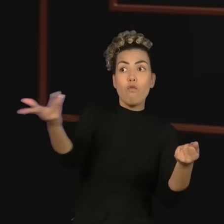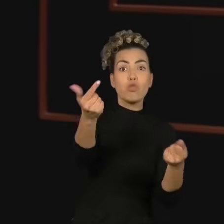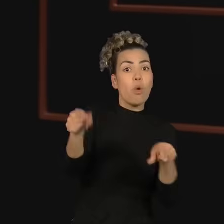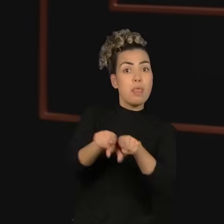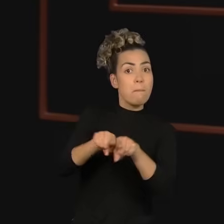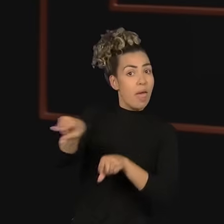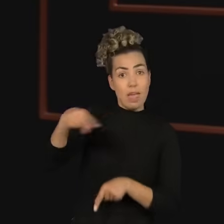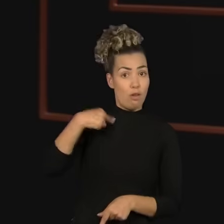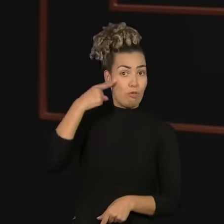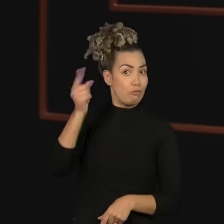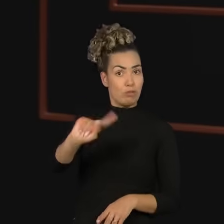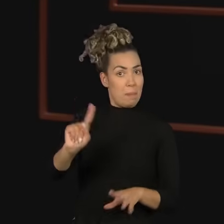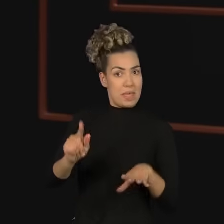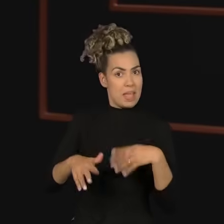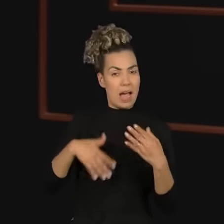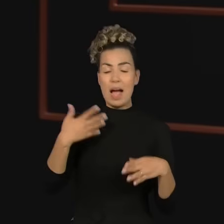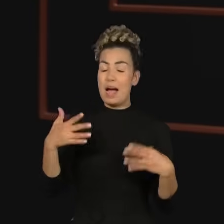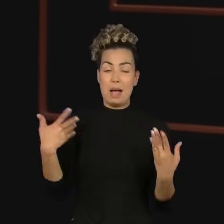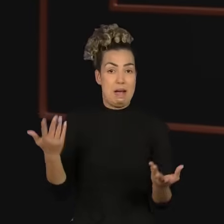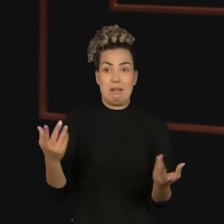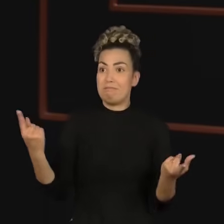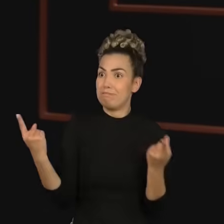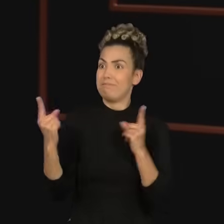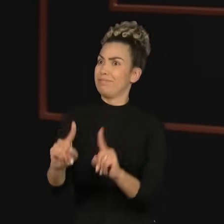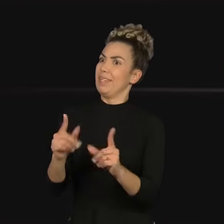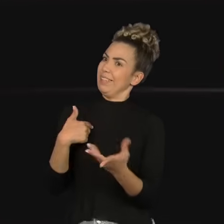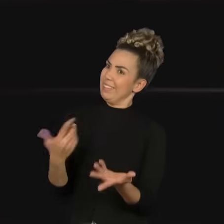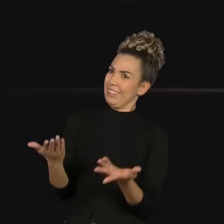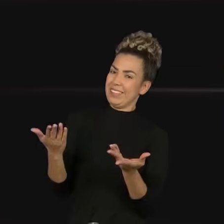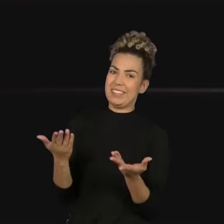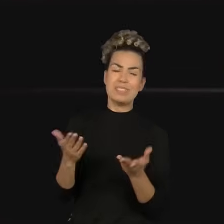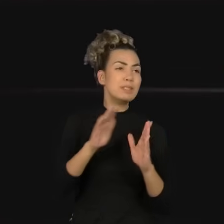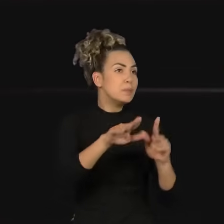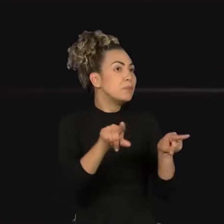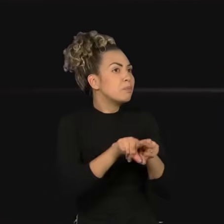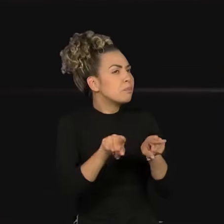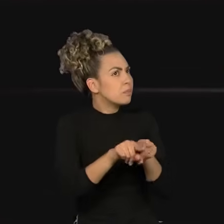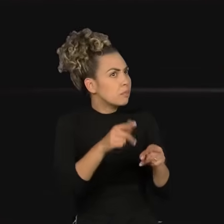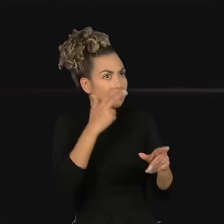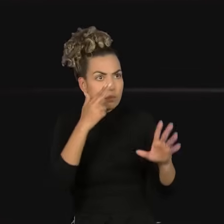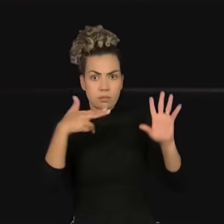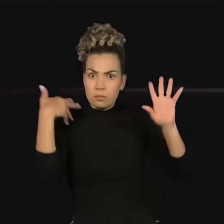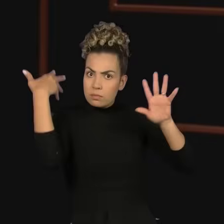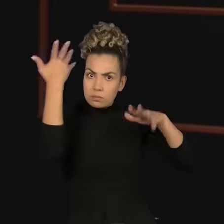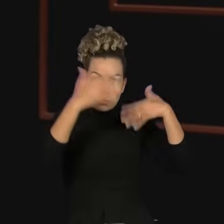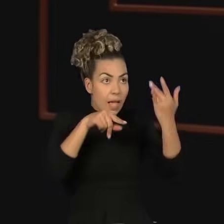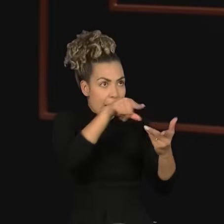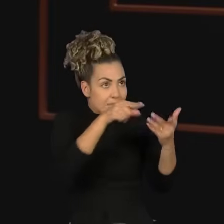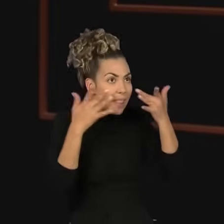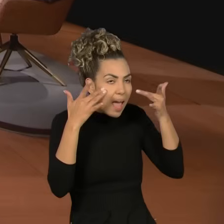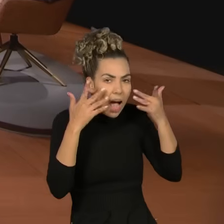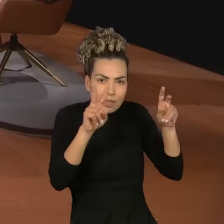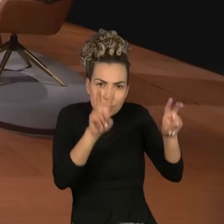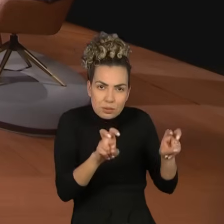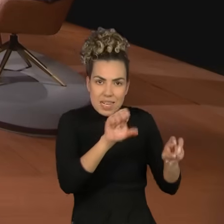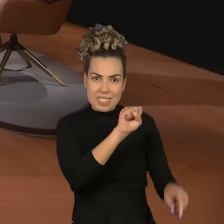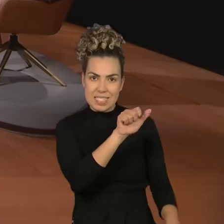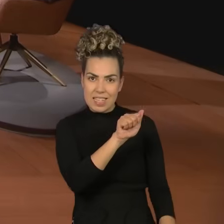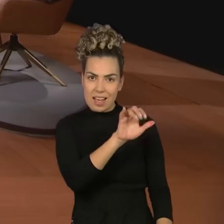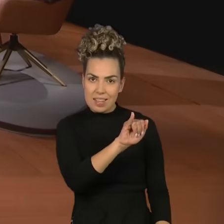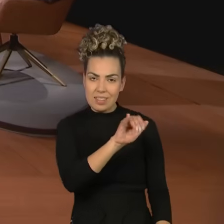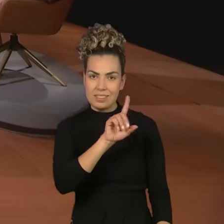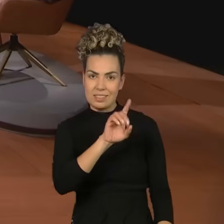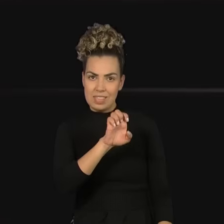O destino falou, não, esses dois têm que ficar juntos. E você falou que era uma loucura, né? Porque era uma loucura o Sai de Baixo, né? Com certeza.